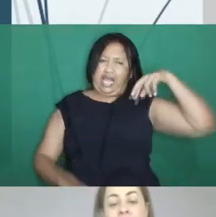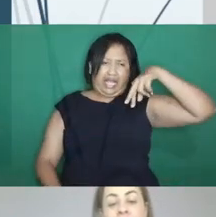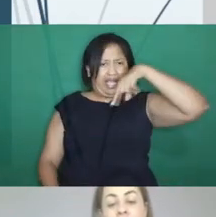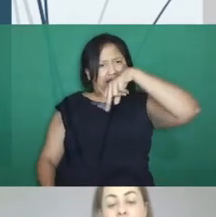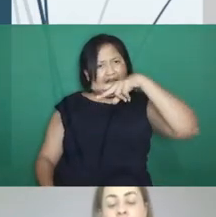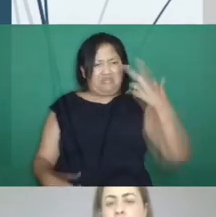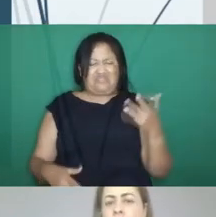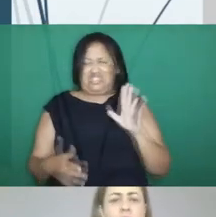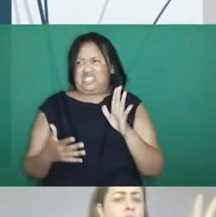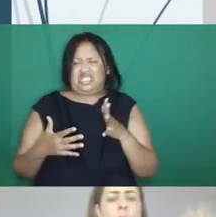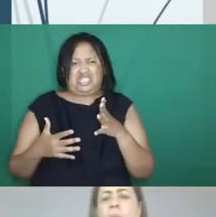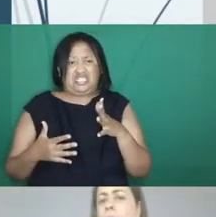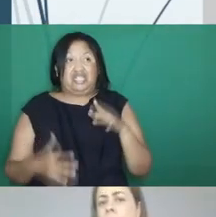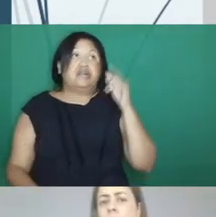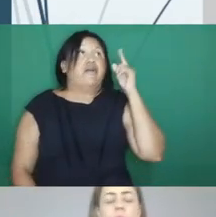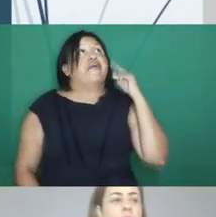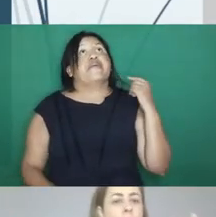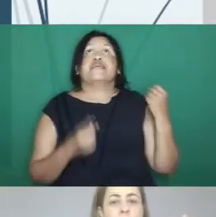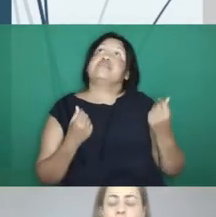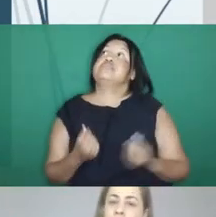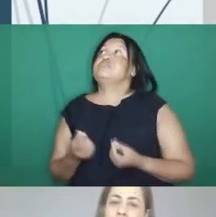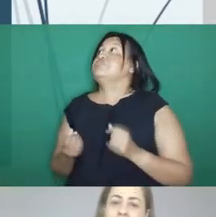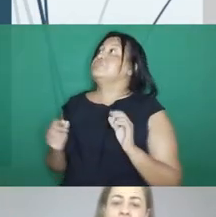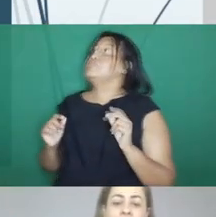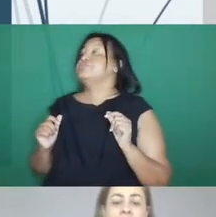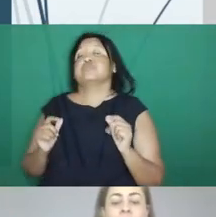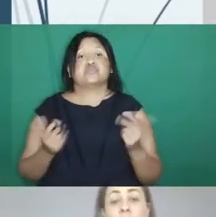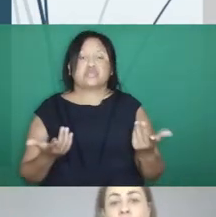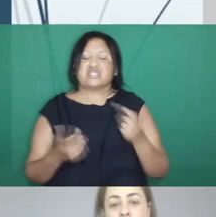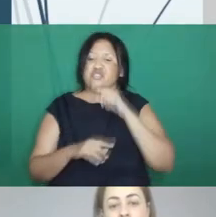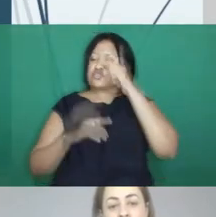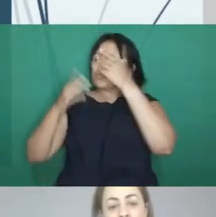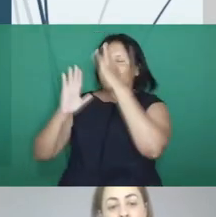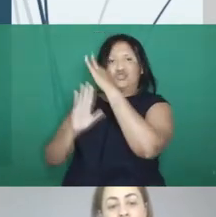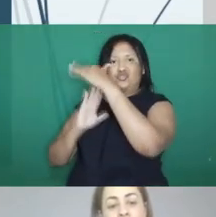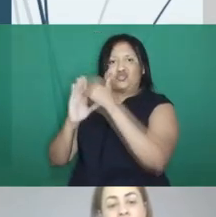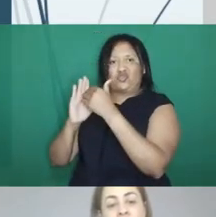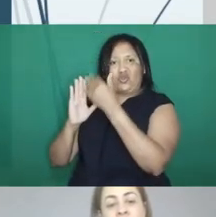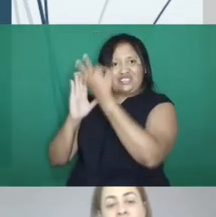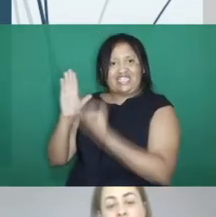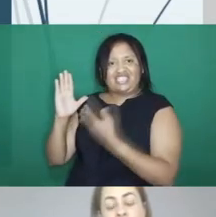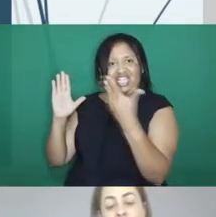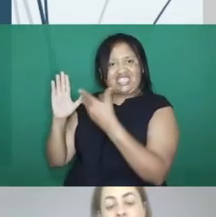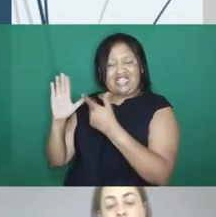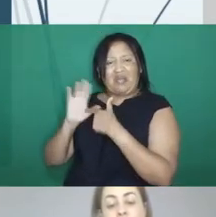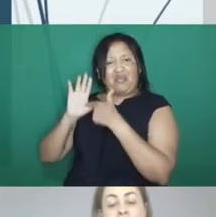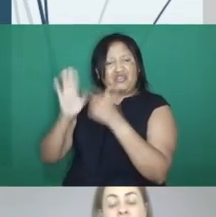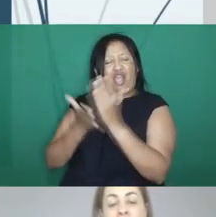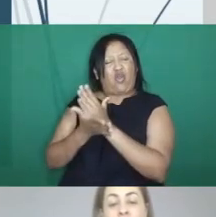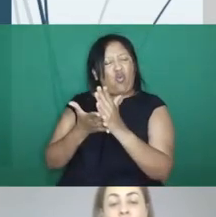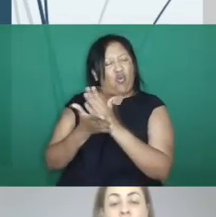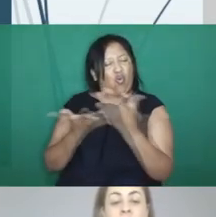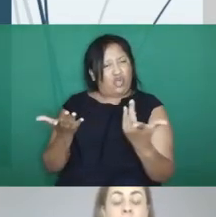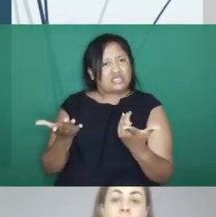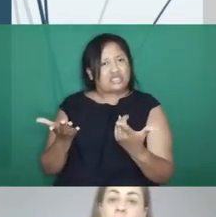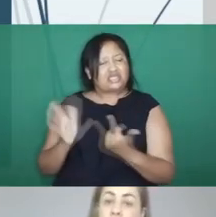ela caminha muito descuidada muito despreocupada então novamente gente isso aqui ele tá mostrando né